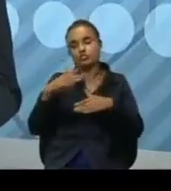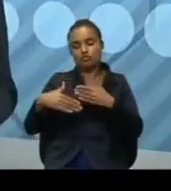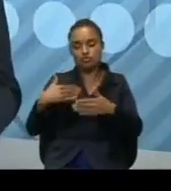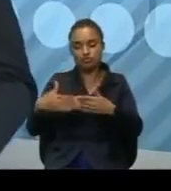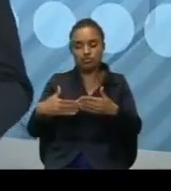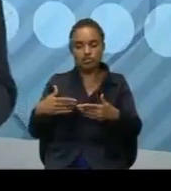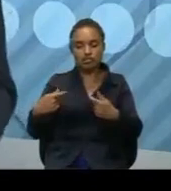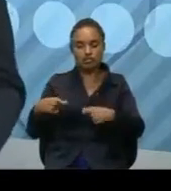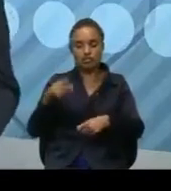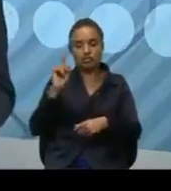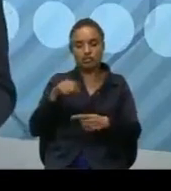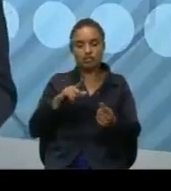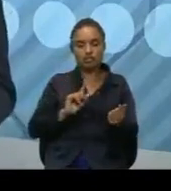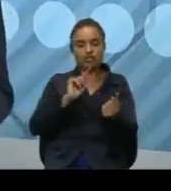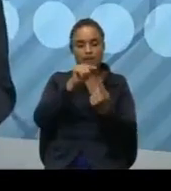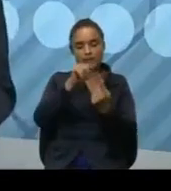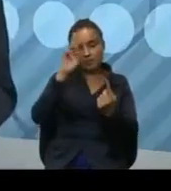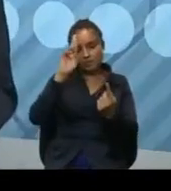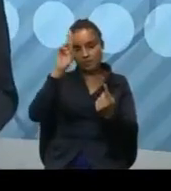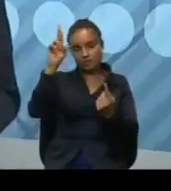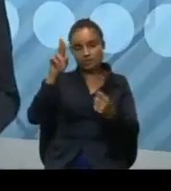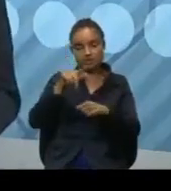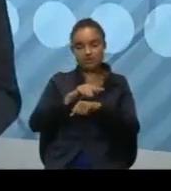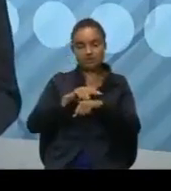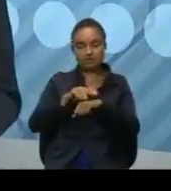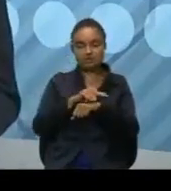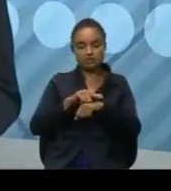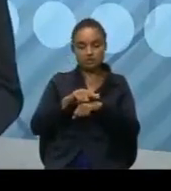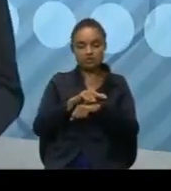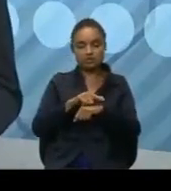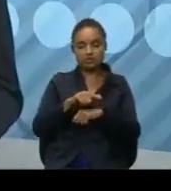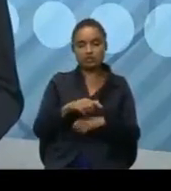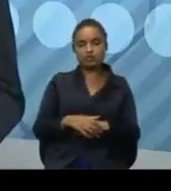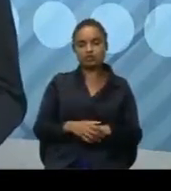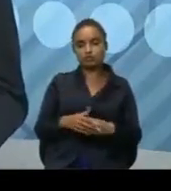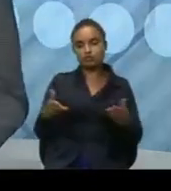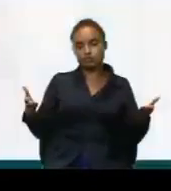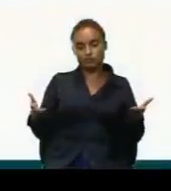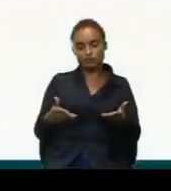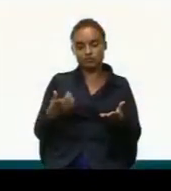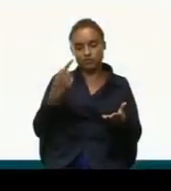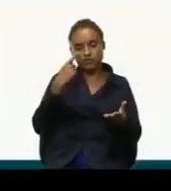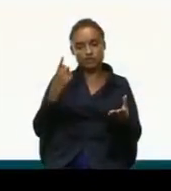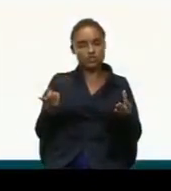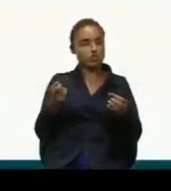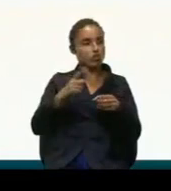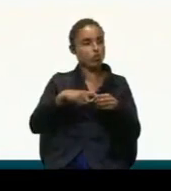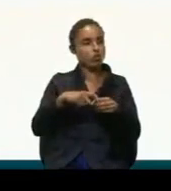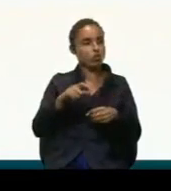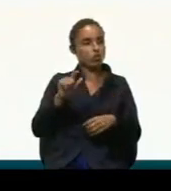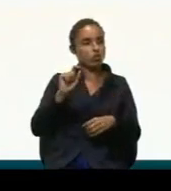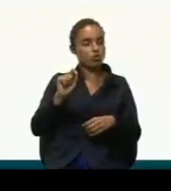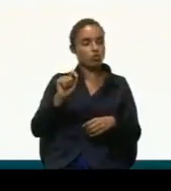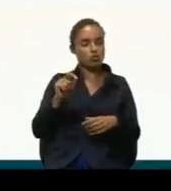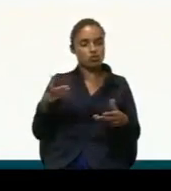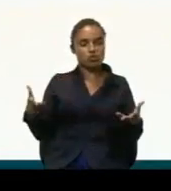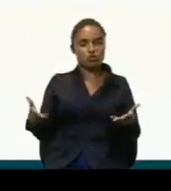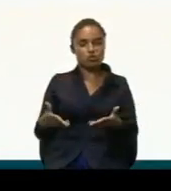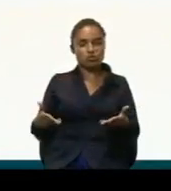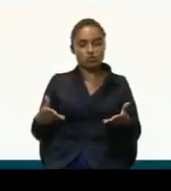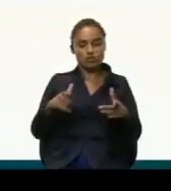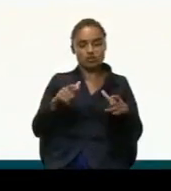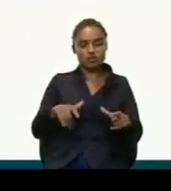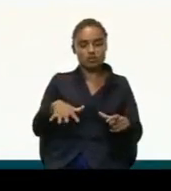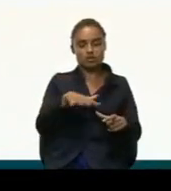fica a critério do gerente da obra, do gestor daquela obra, tá bom? Então, retornando para o quadro, a gente vê sobre a área de